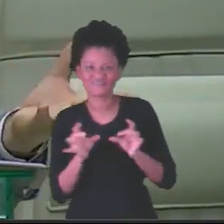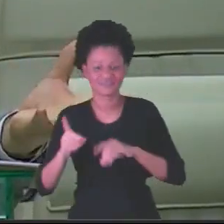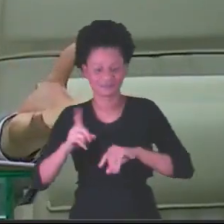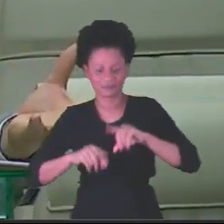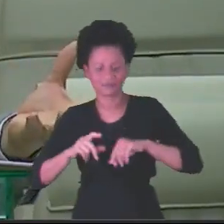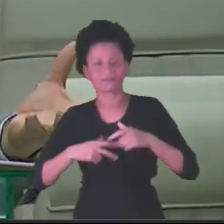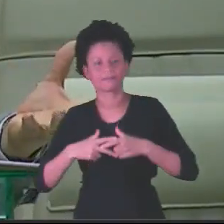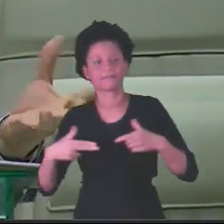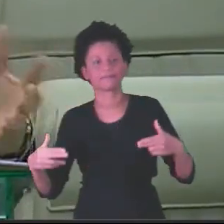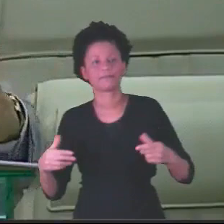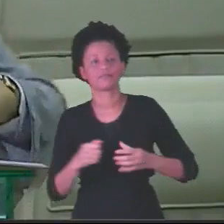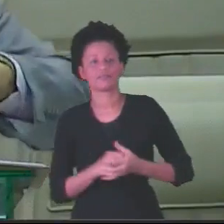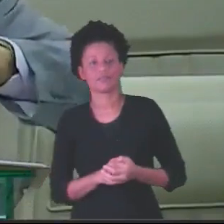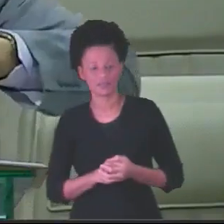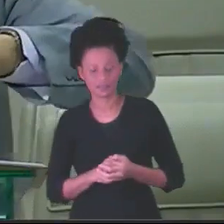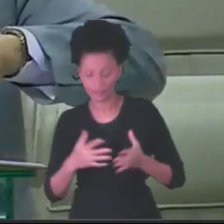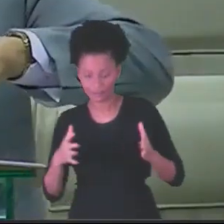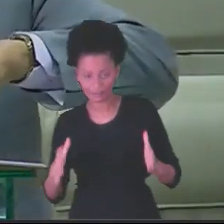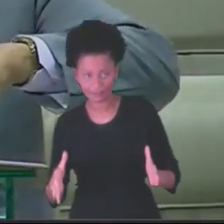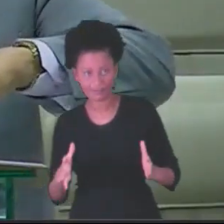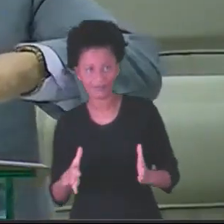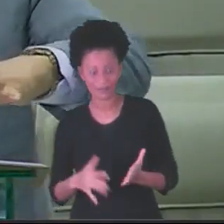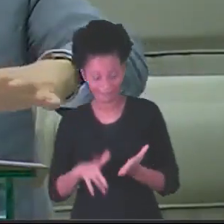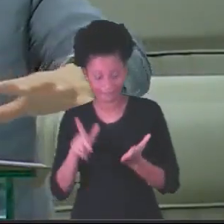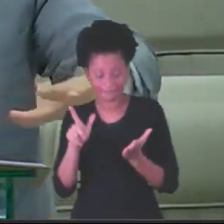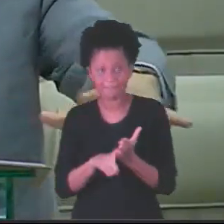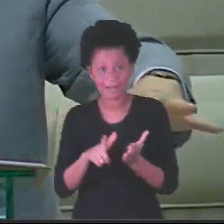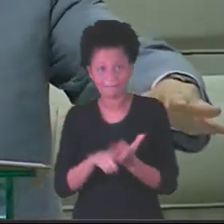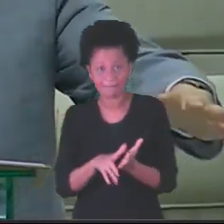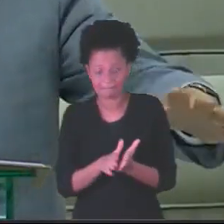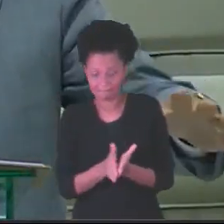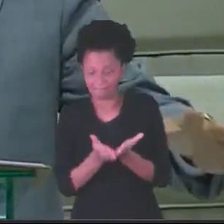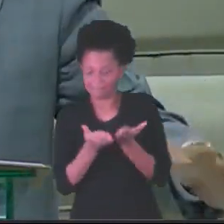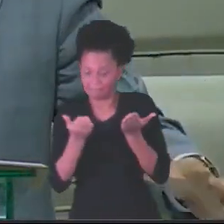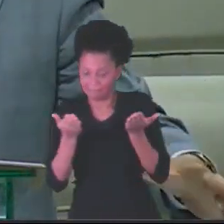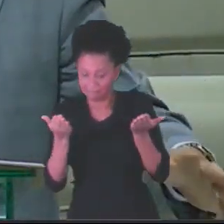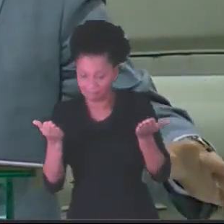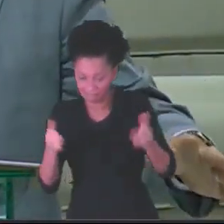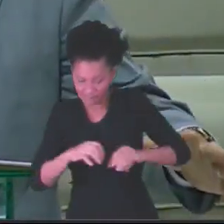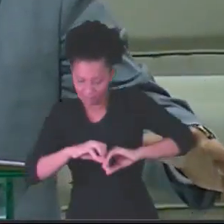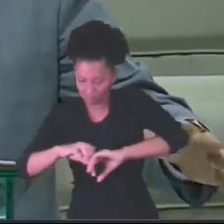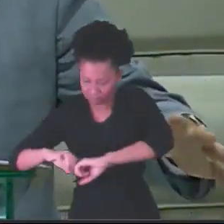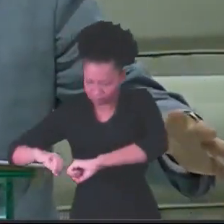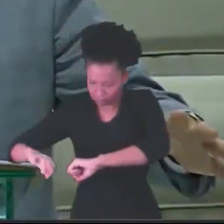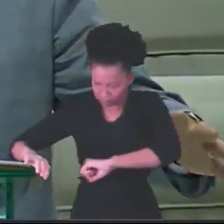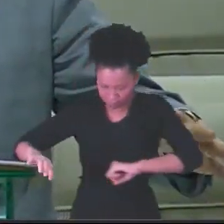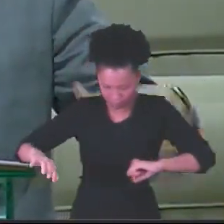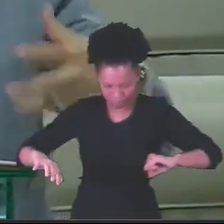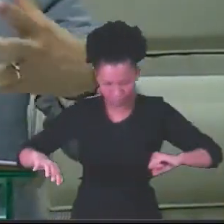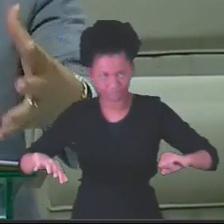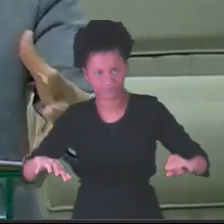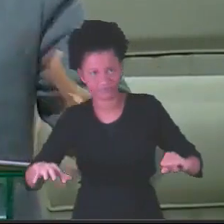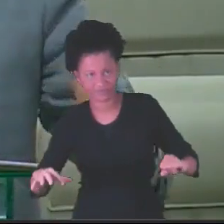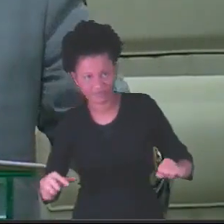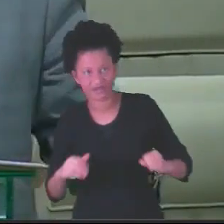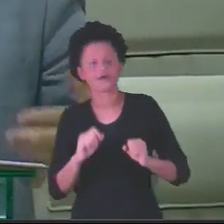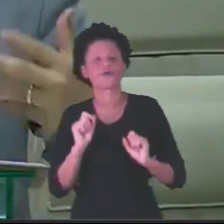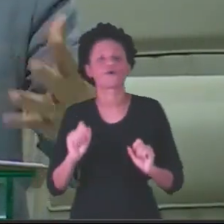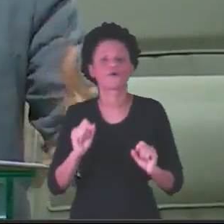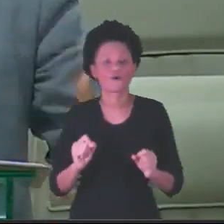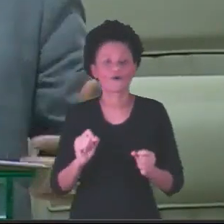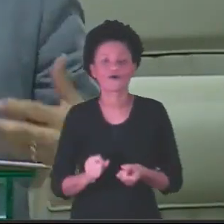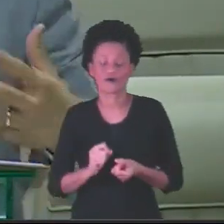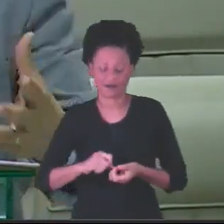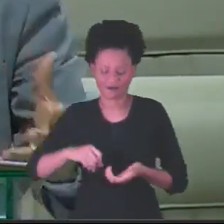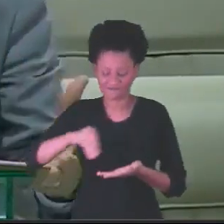pessoas colocavam colocava aquele papel embrulho em cima do balcão e colocava farinha